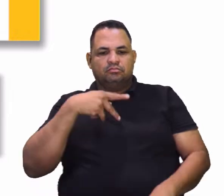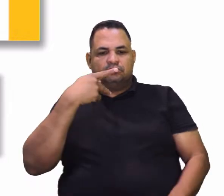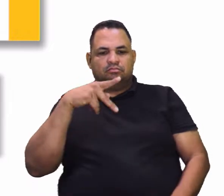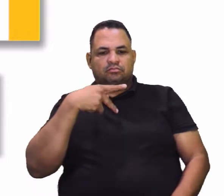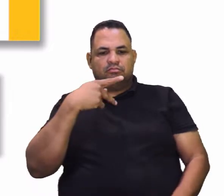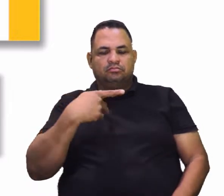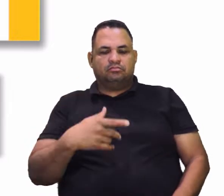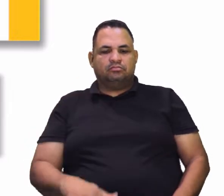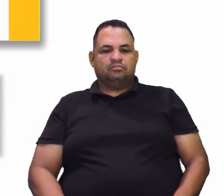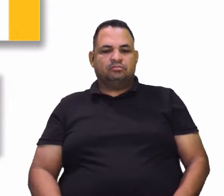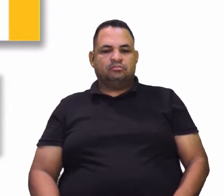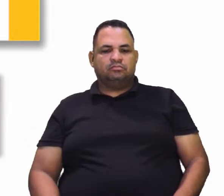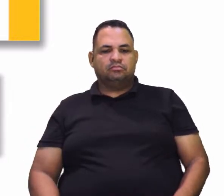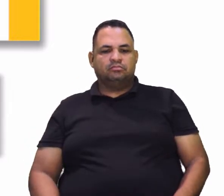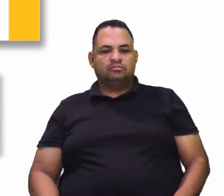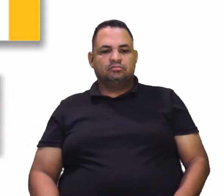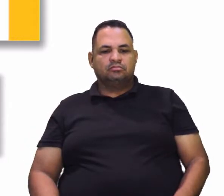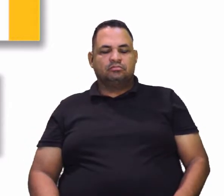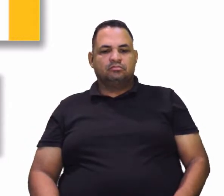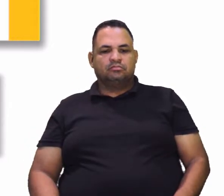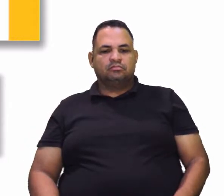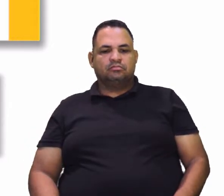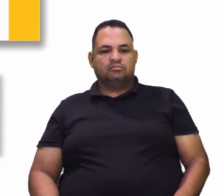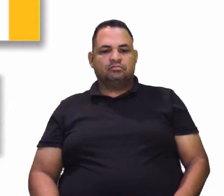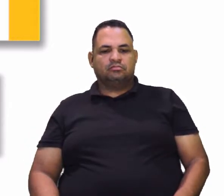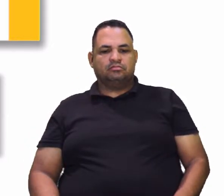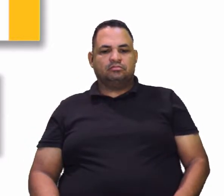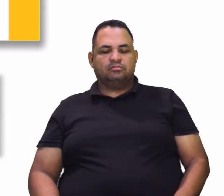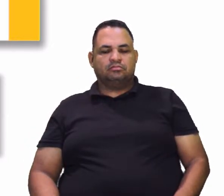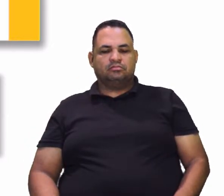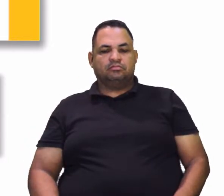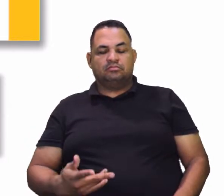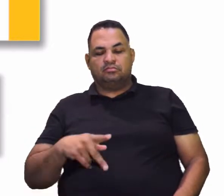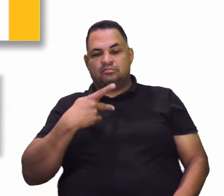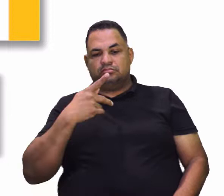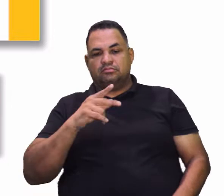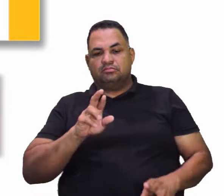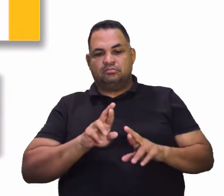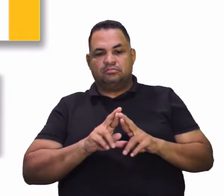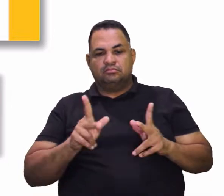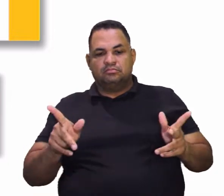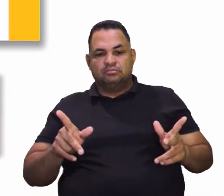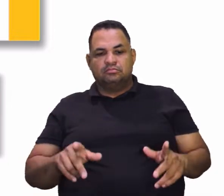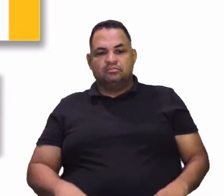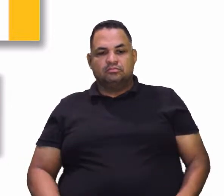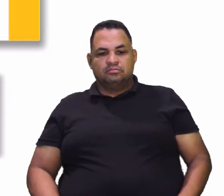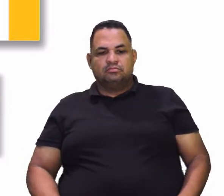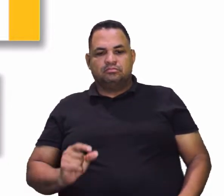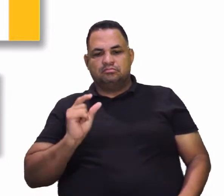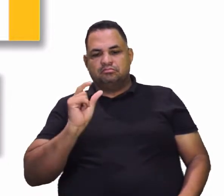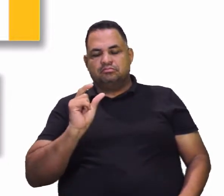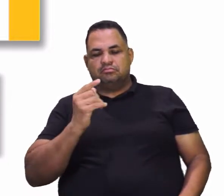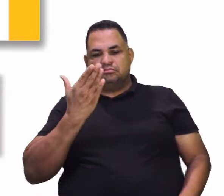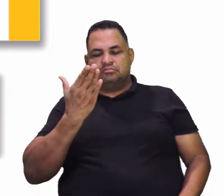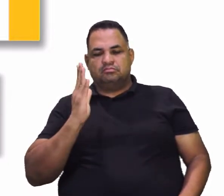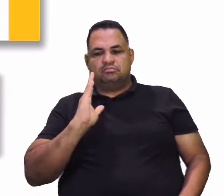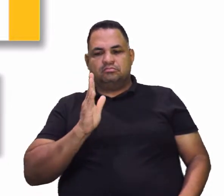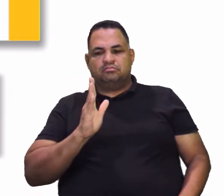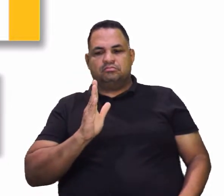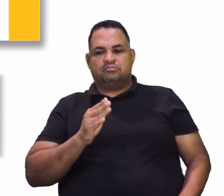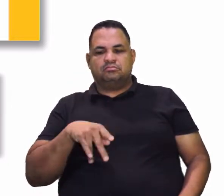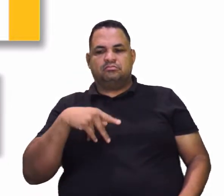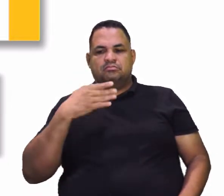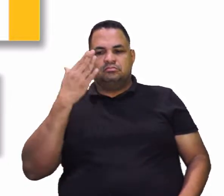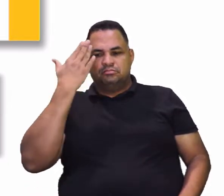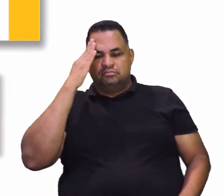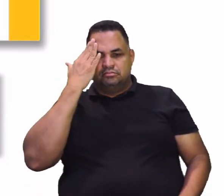eu falo affect e aqui quando eu falo effect. A diferença é bem pouca e a gente já vai nessa